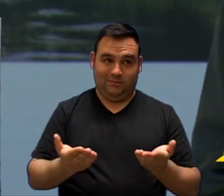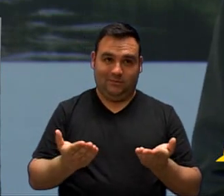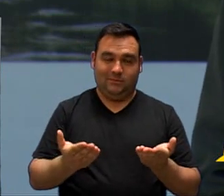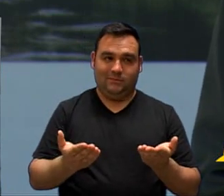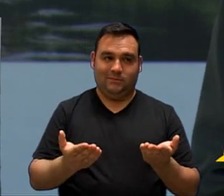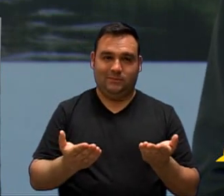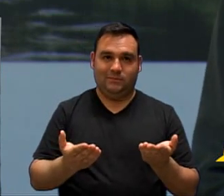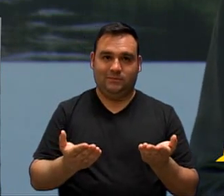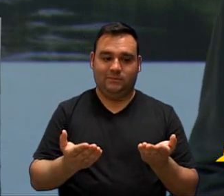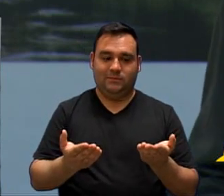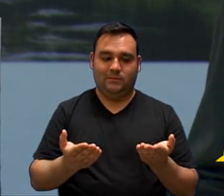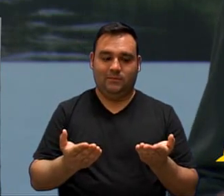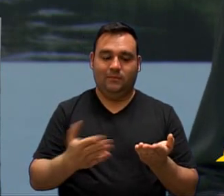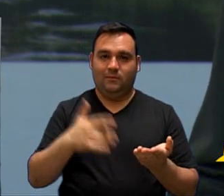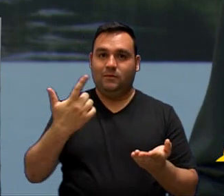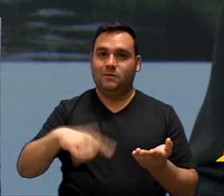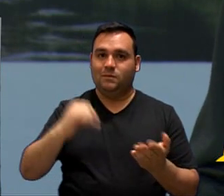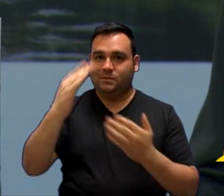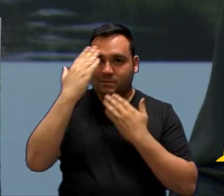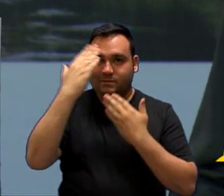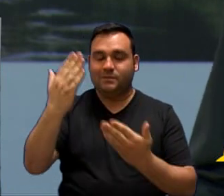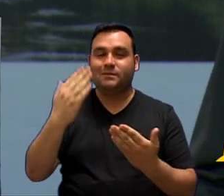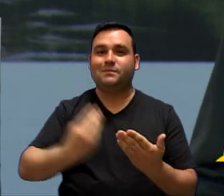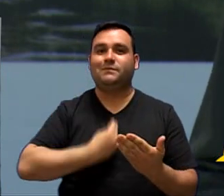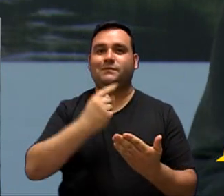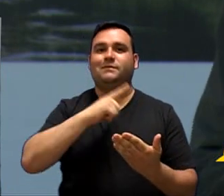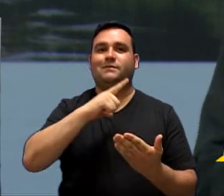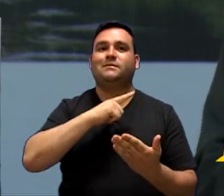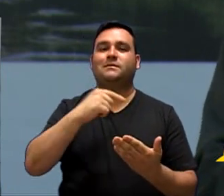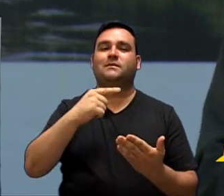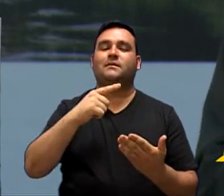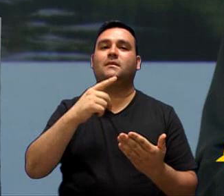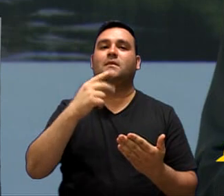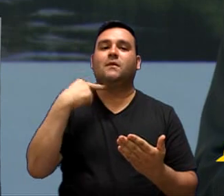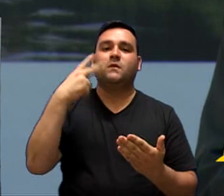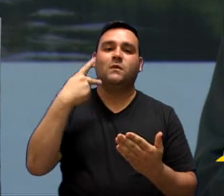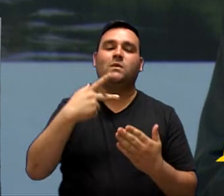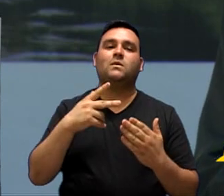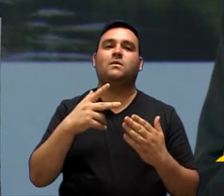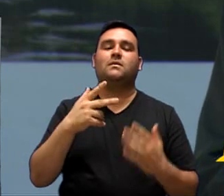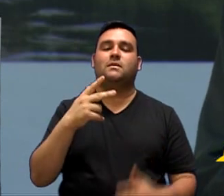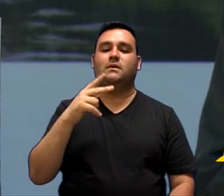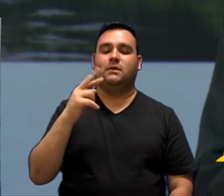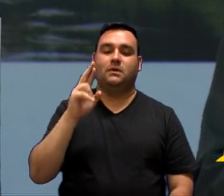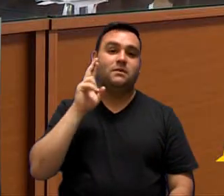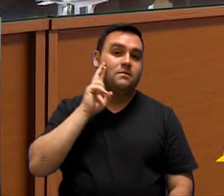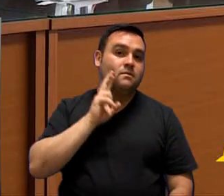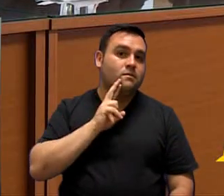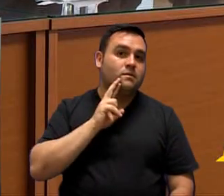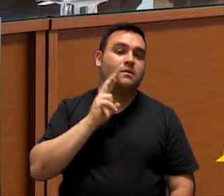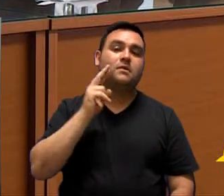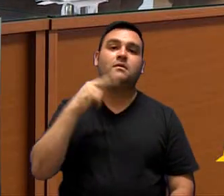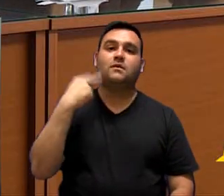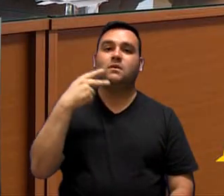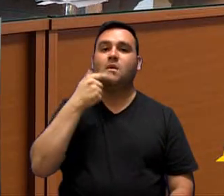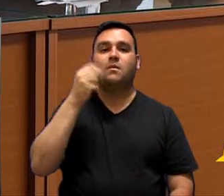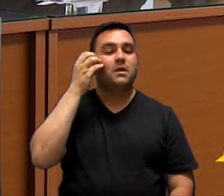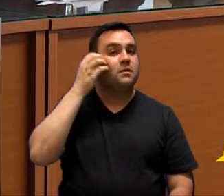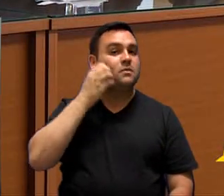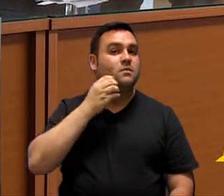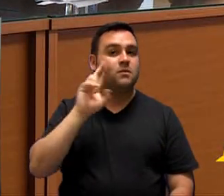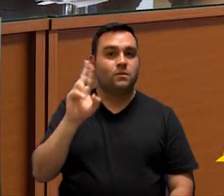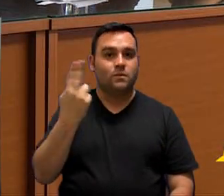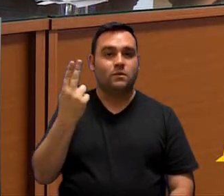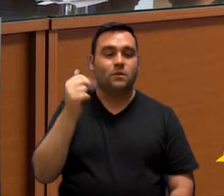etapa. Mais uma vez, agradecendo a participação e a presença dos vereadores Renan Santos, vereador Hudson